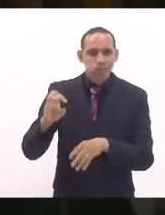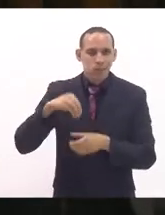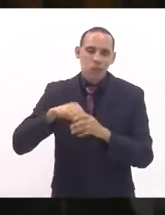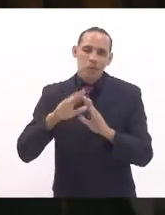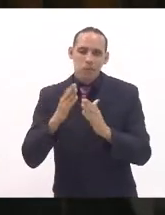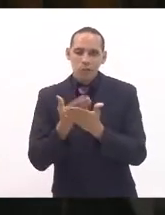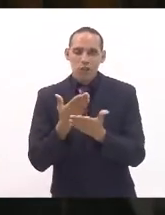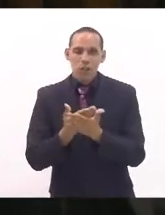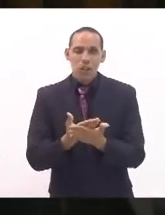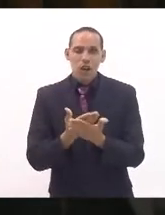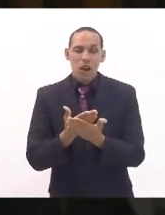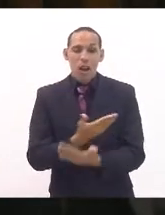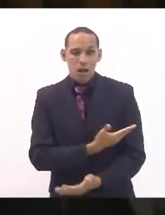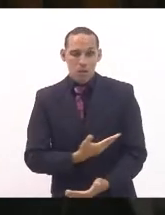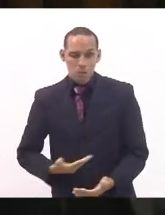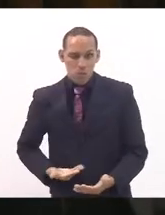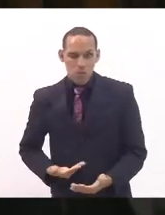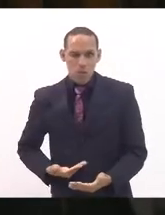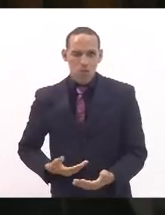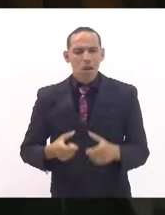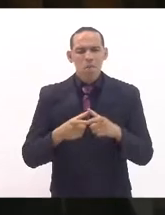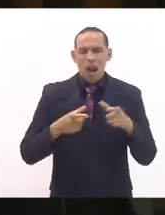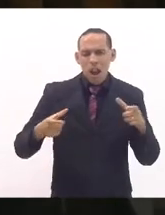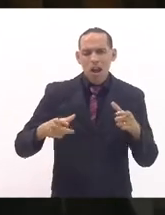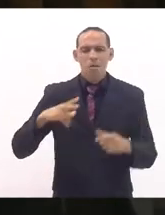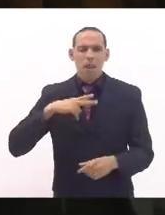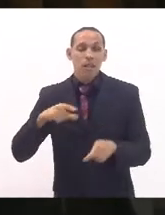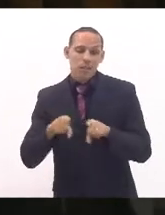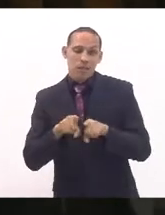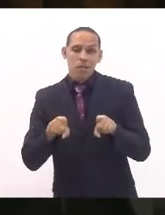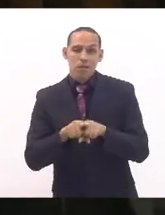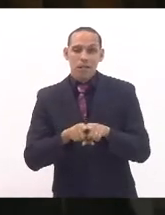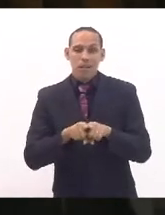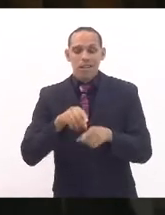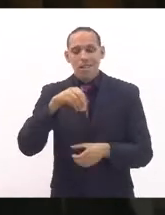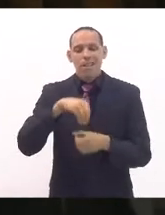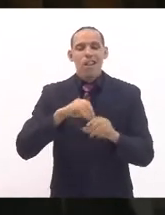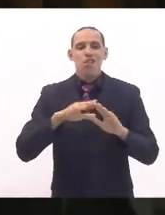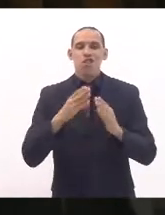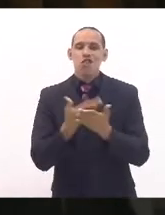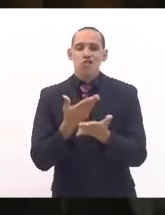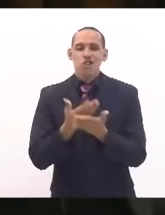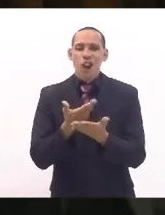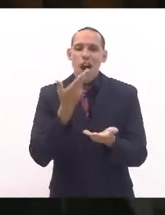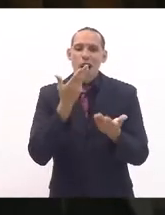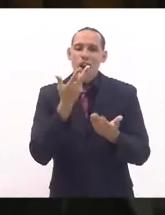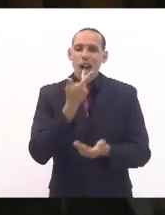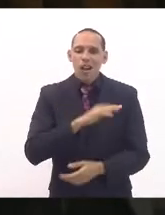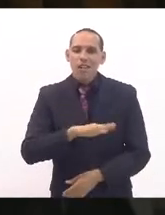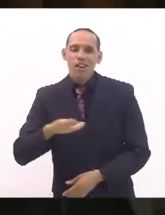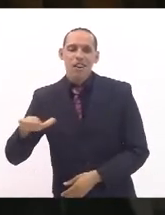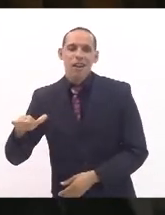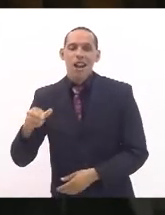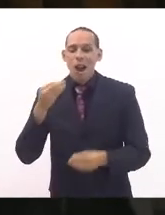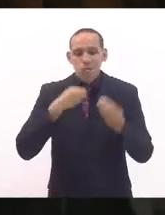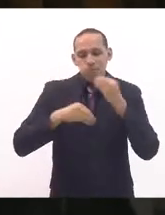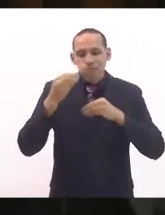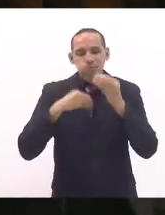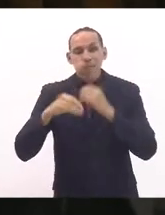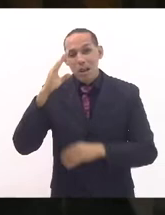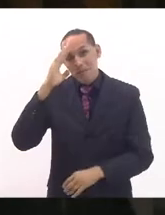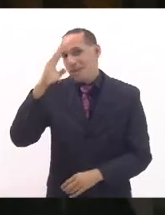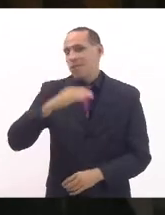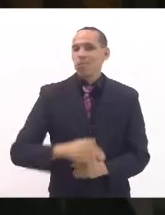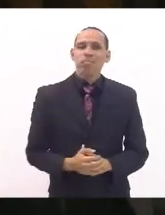escolas públicas, em boa parte das escolas privadas, é no ambiente escolar que as nossas crianças fazem as principais refeições do